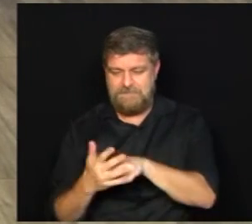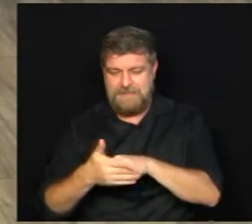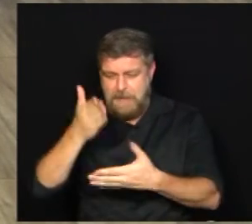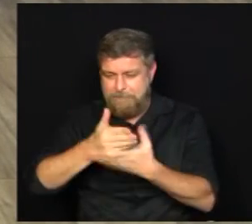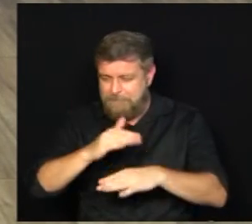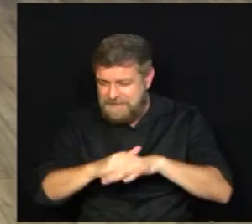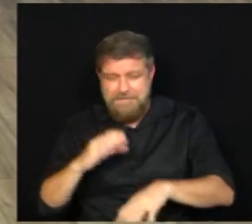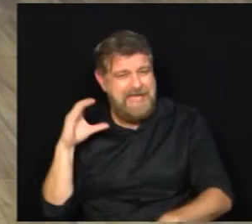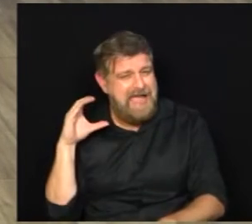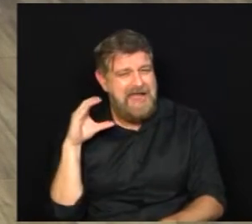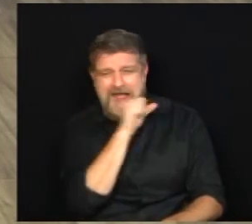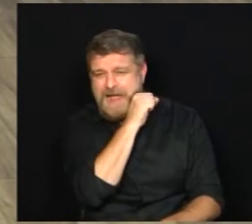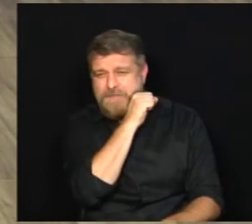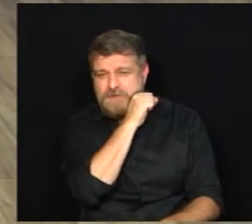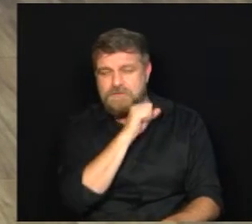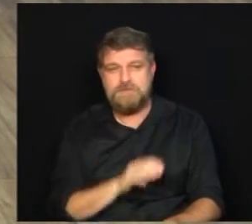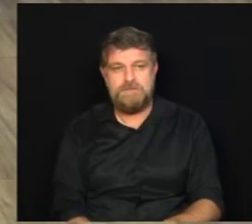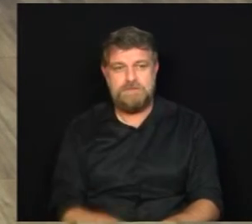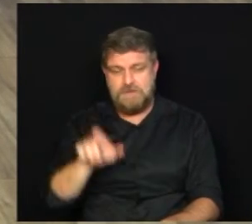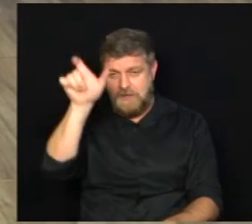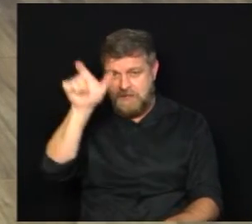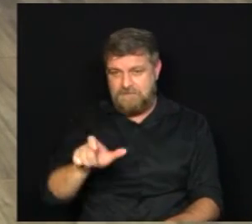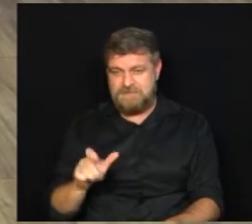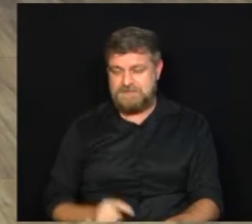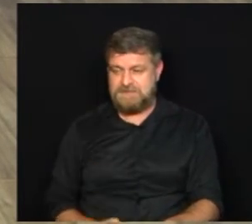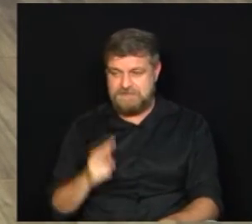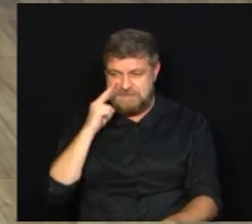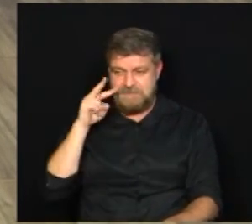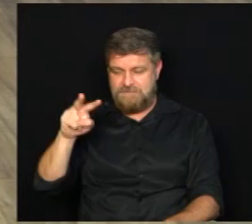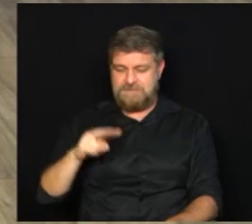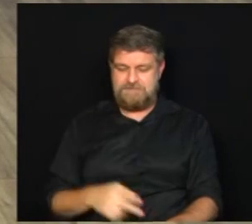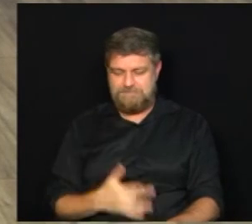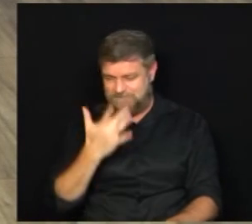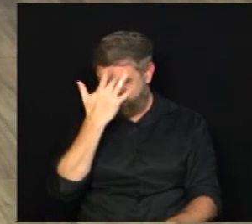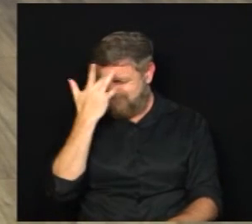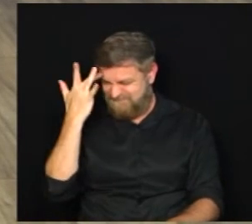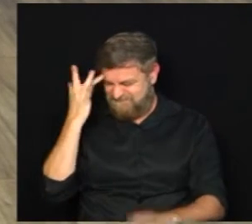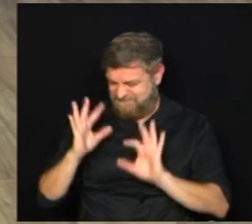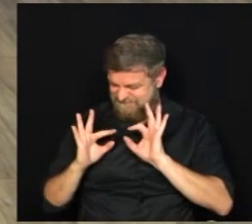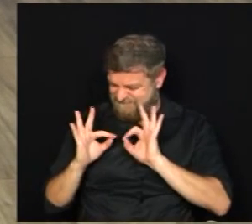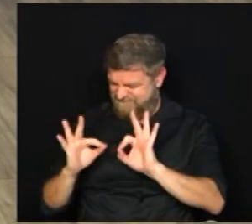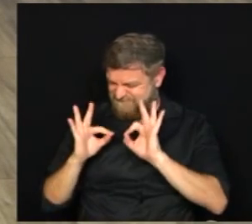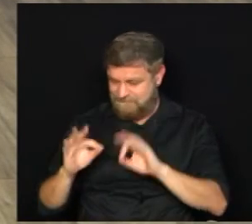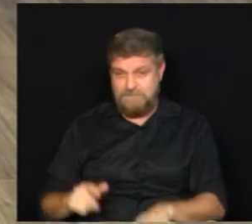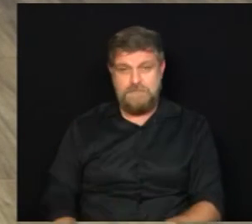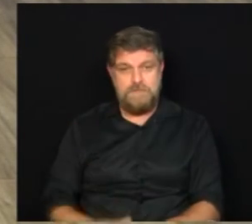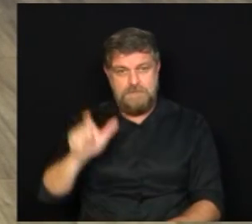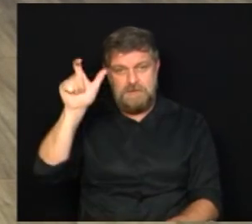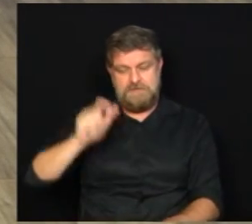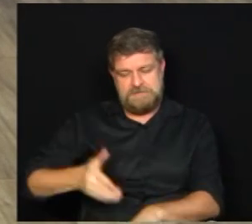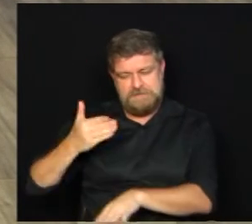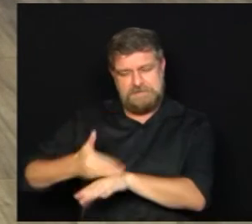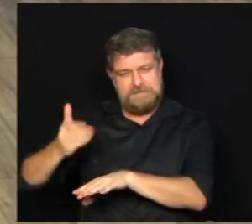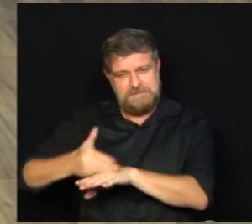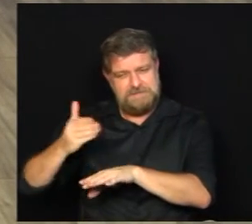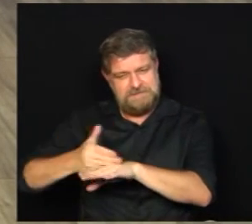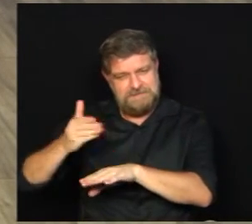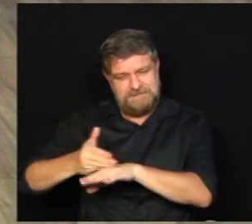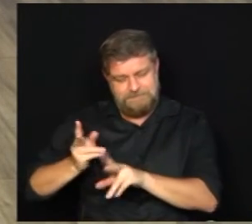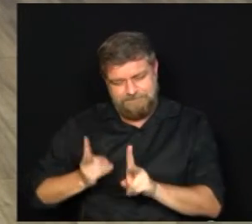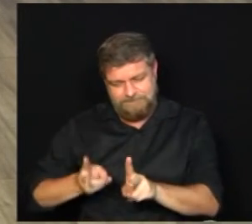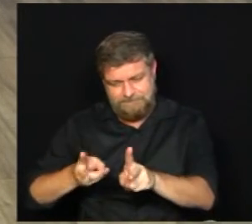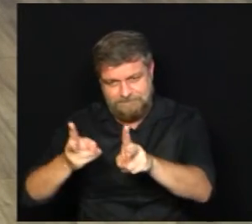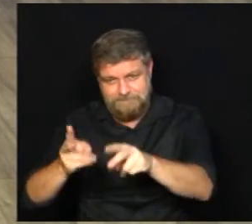acabe o quanto antes para a gente ficar com a saúde mental intacta e vocês continuarem treinando,